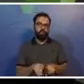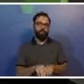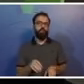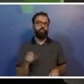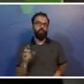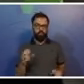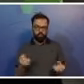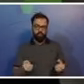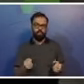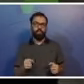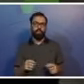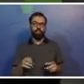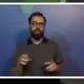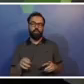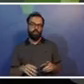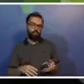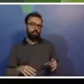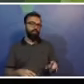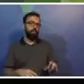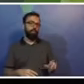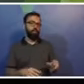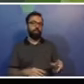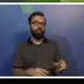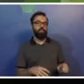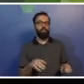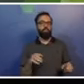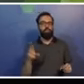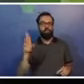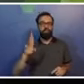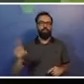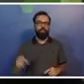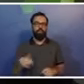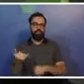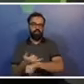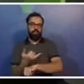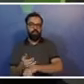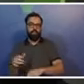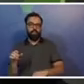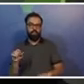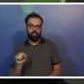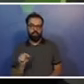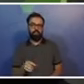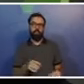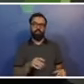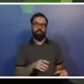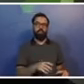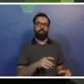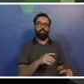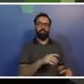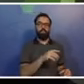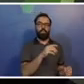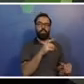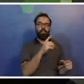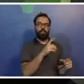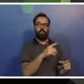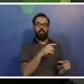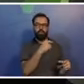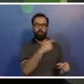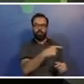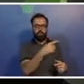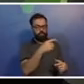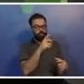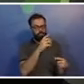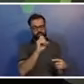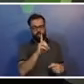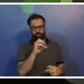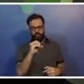balança, o que eu faço de um lado, eu tenho que fazer do outro. Ficaria 4D mais 10 igual a 26,